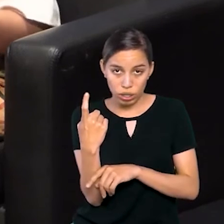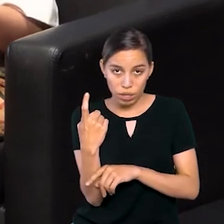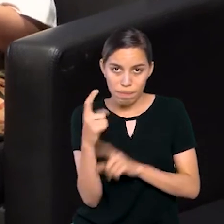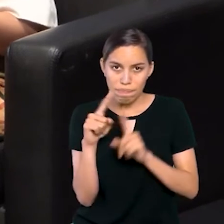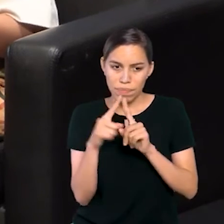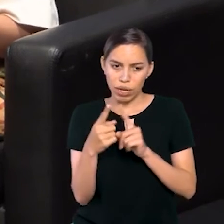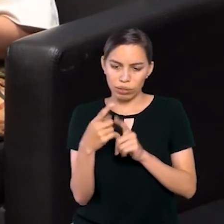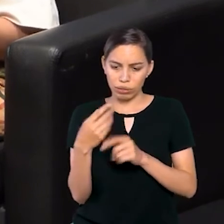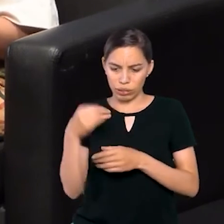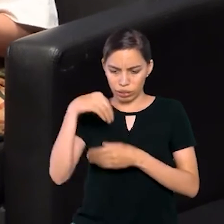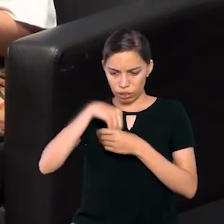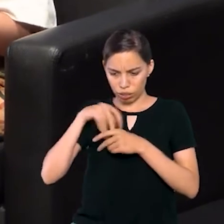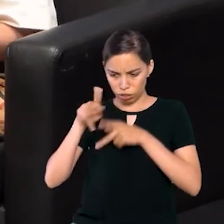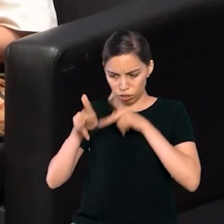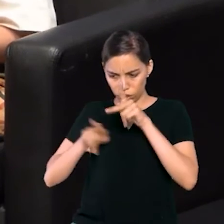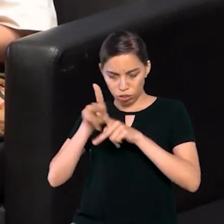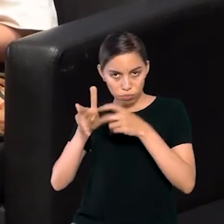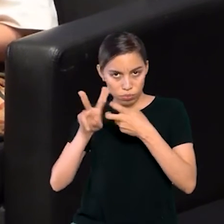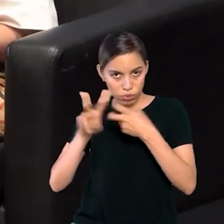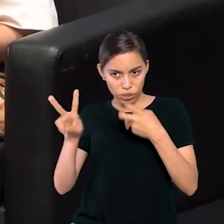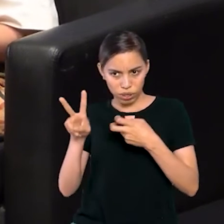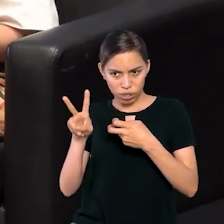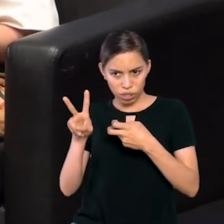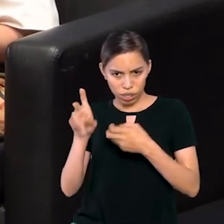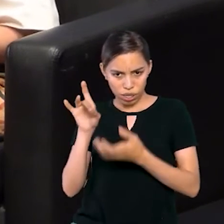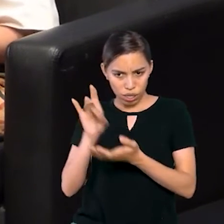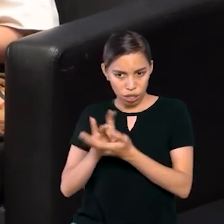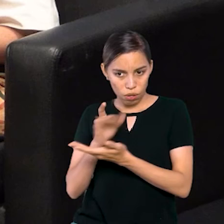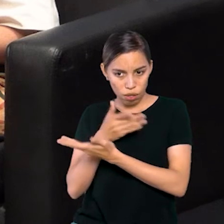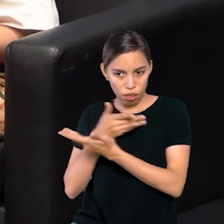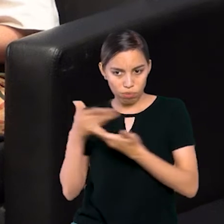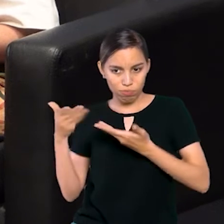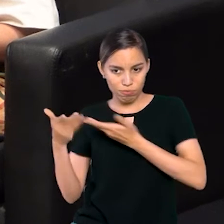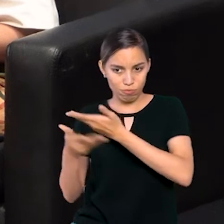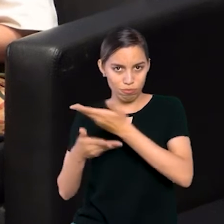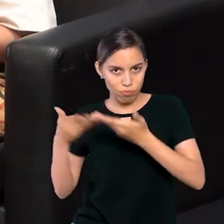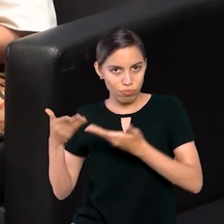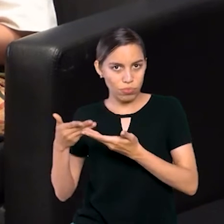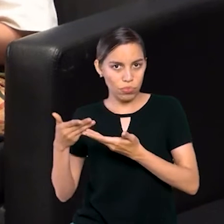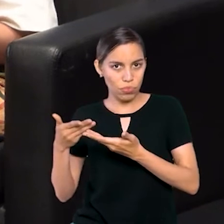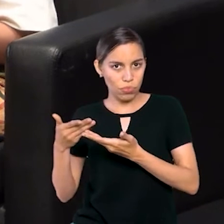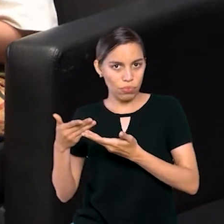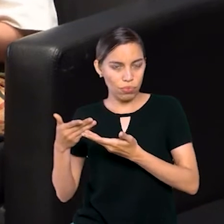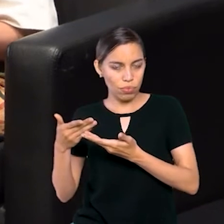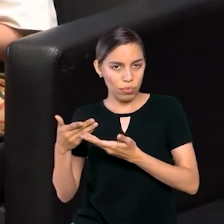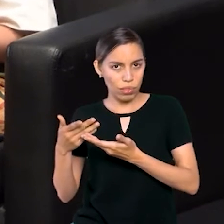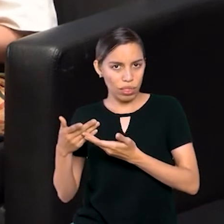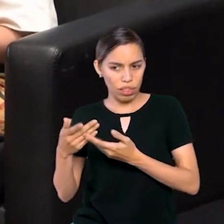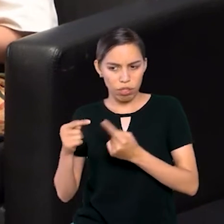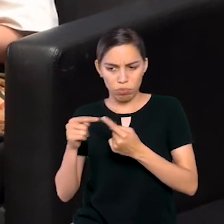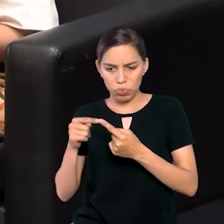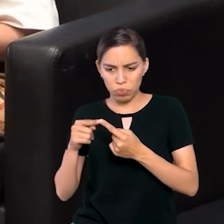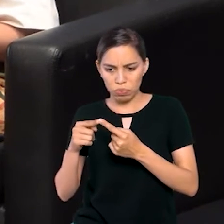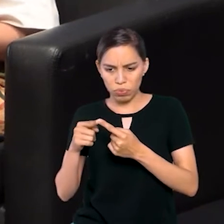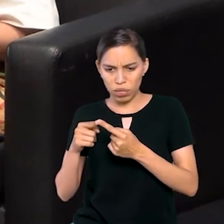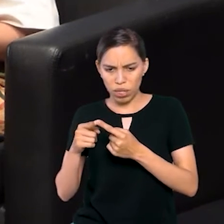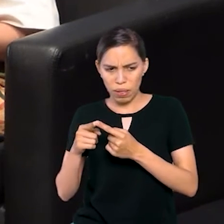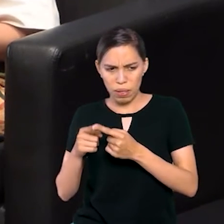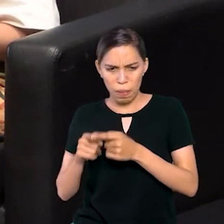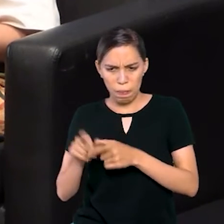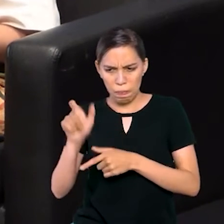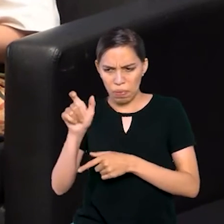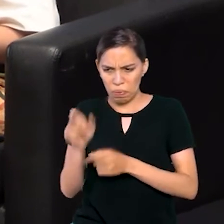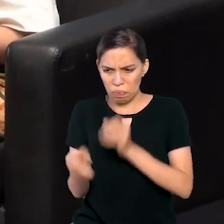essa prática, enfim, é essencialmente coletiva, né? Então, a gente tem conseguido questionar a própria ideia de autoria